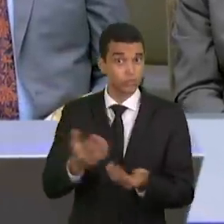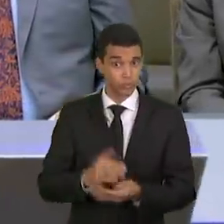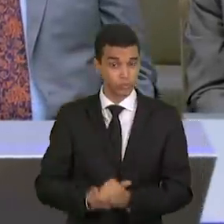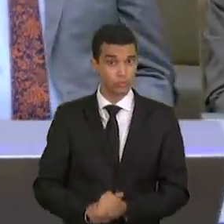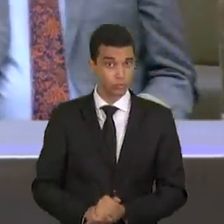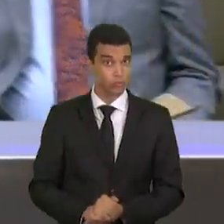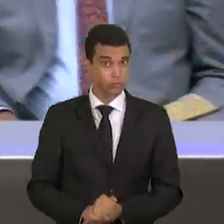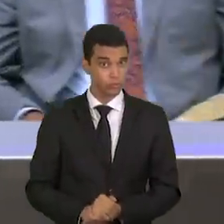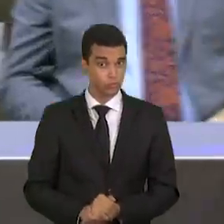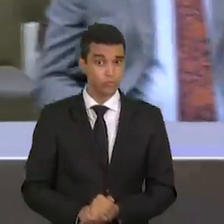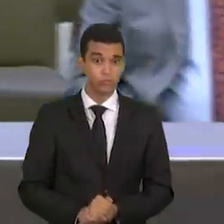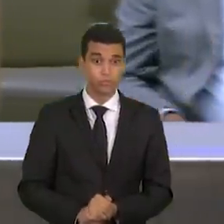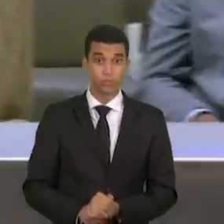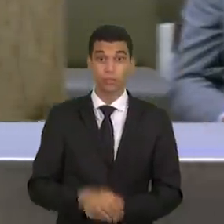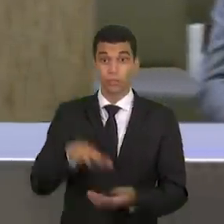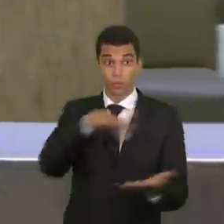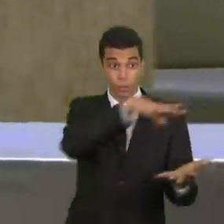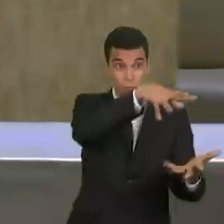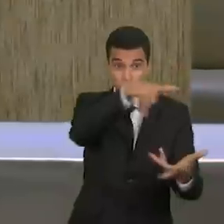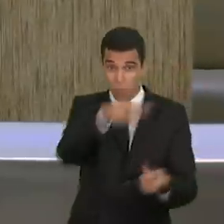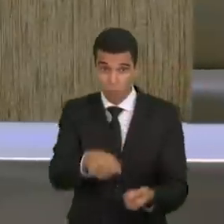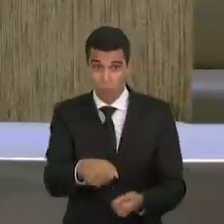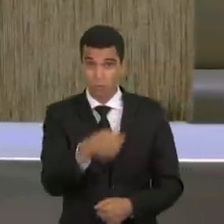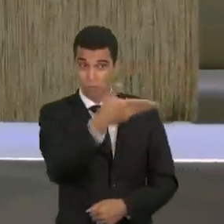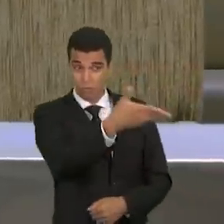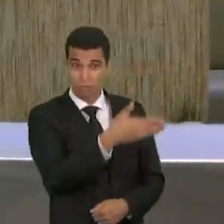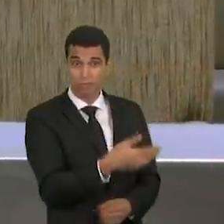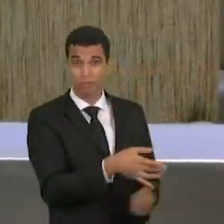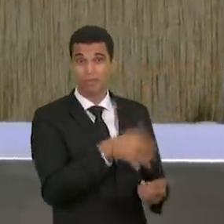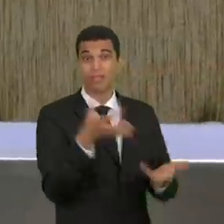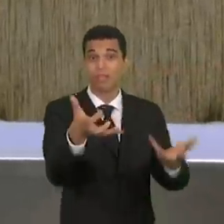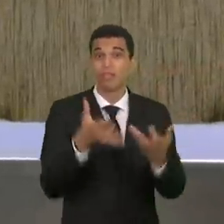O mundo está aí para levar vocês para a violência,